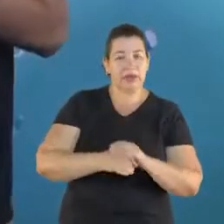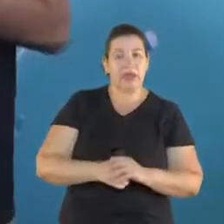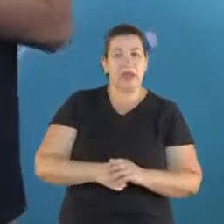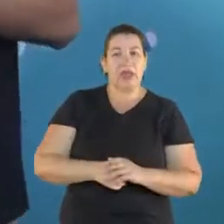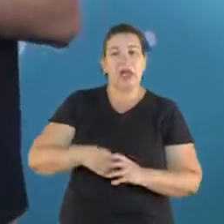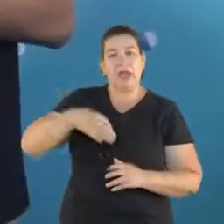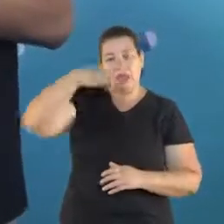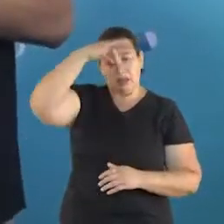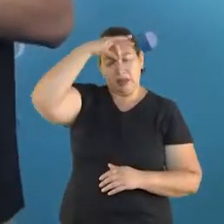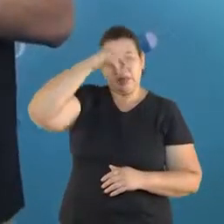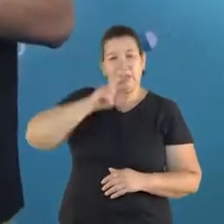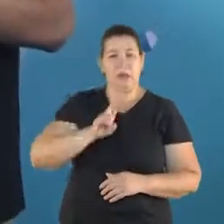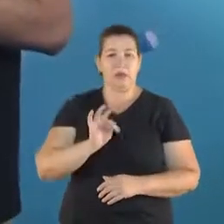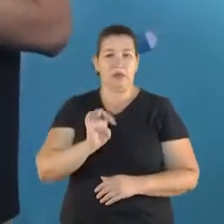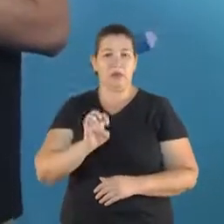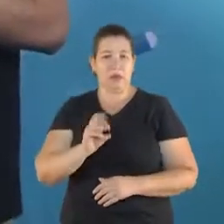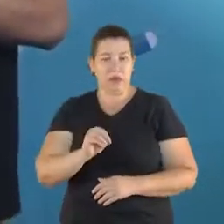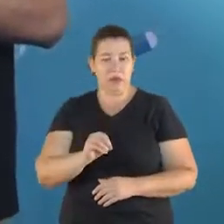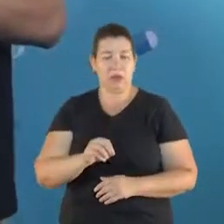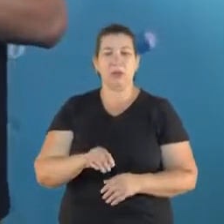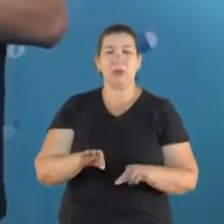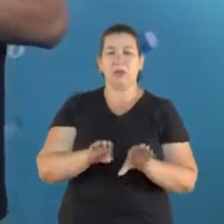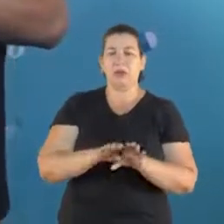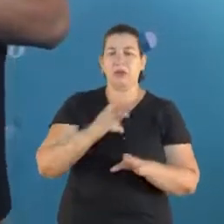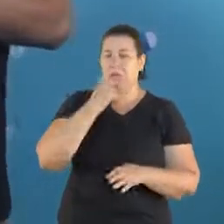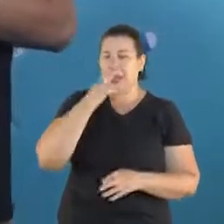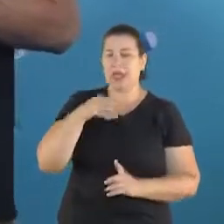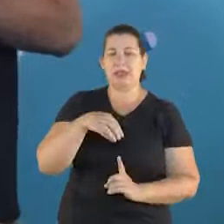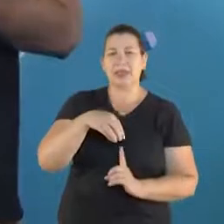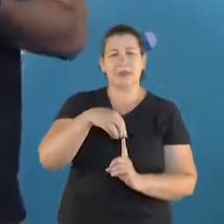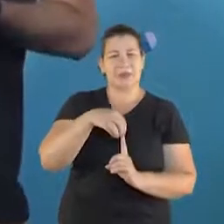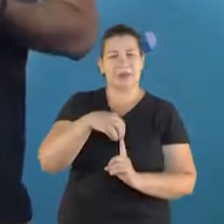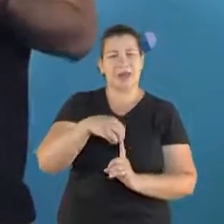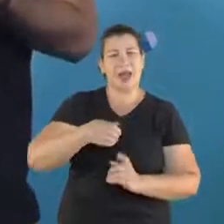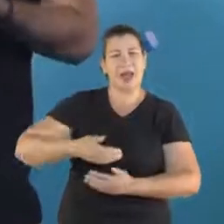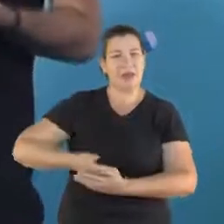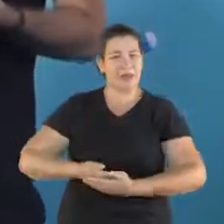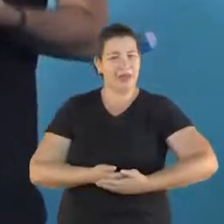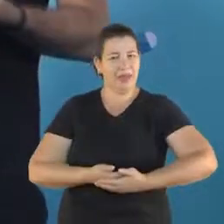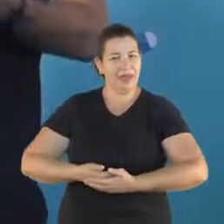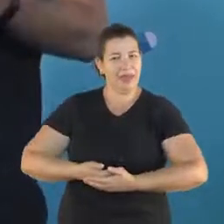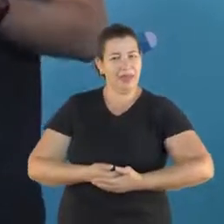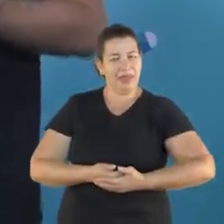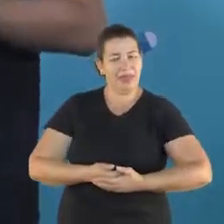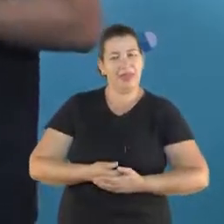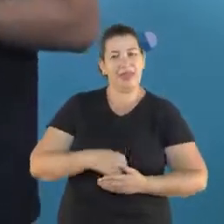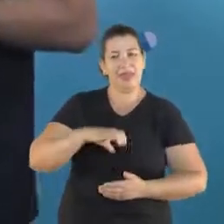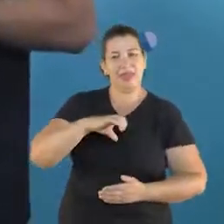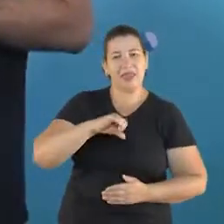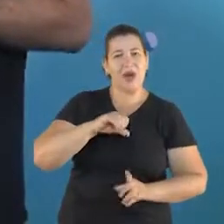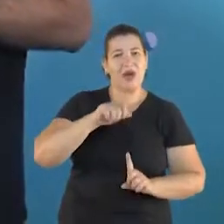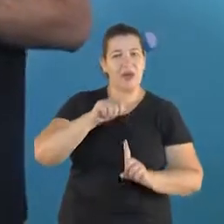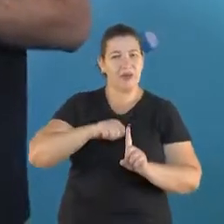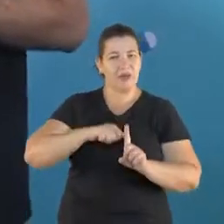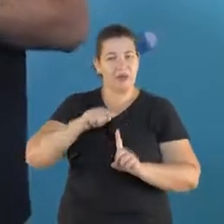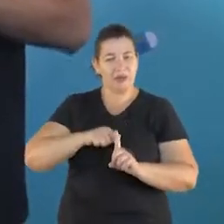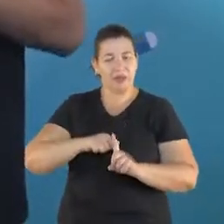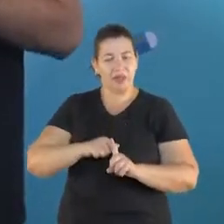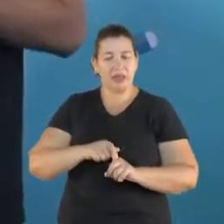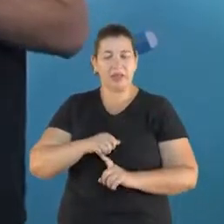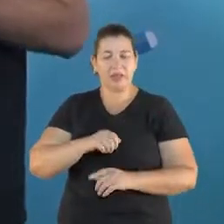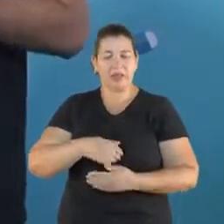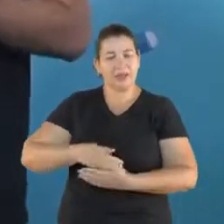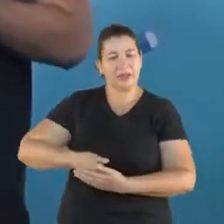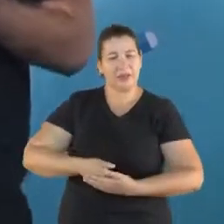útero, que é esse órgão que a gente falou. Ele tem um formato de uma pera e é onde o bebê fica armazenado durante a gestação. Devido à